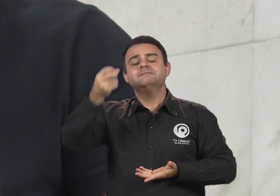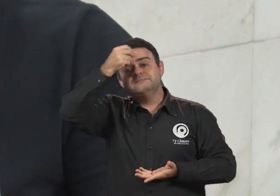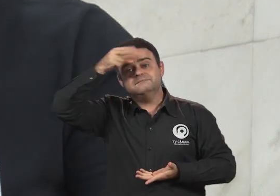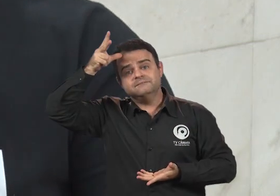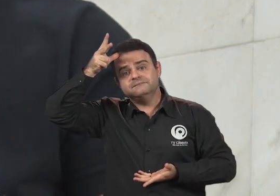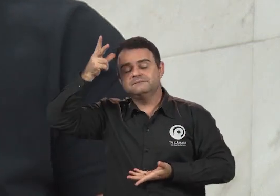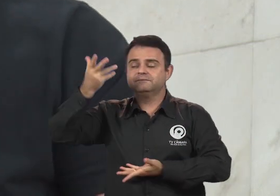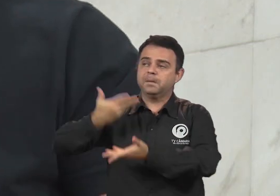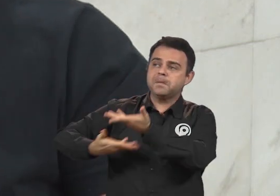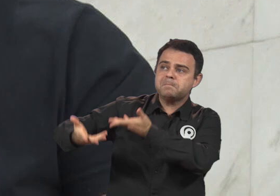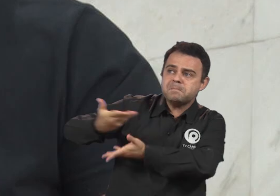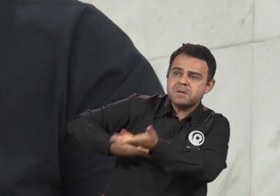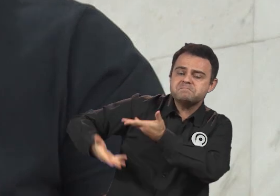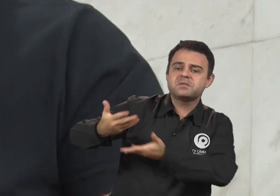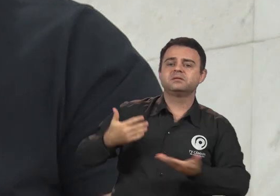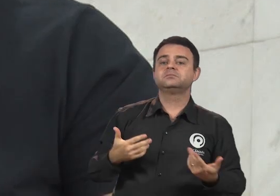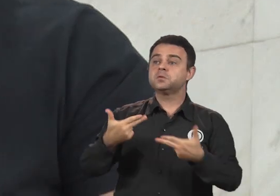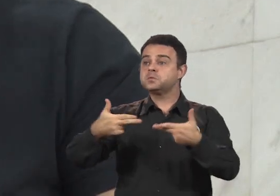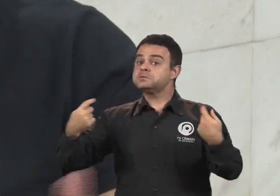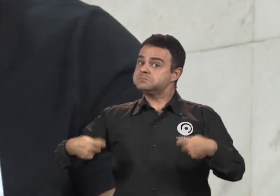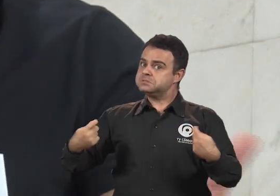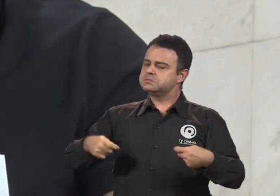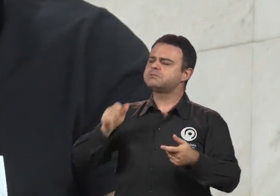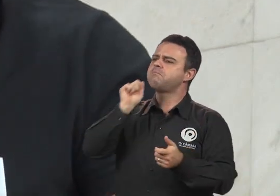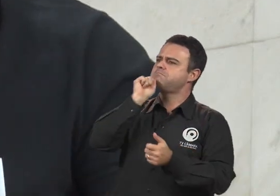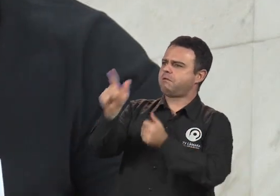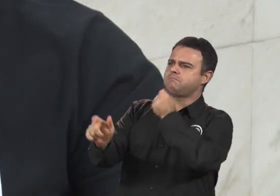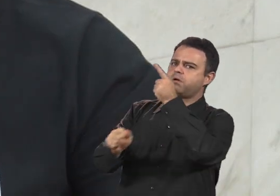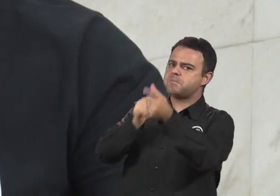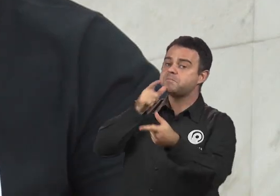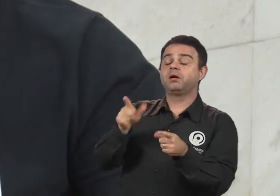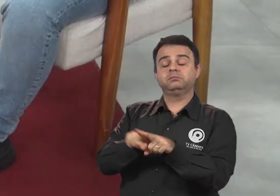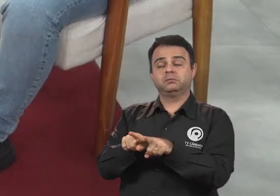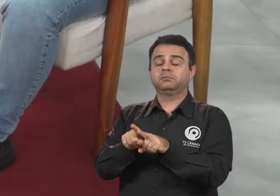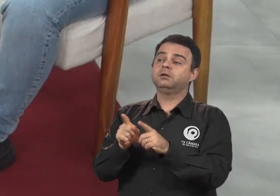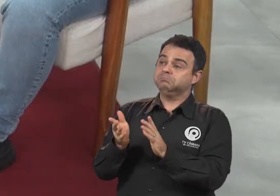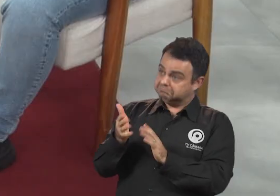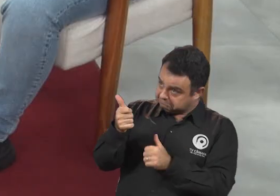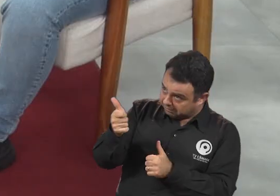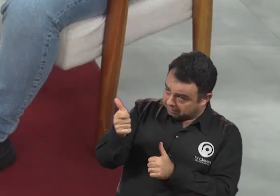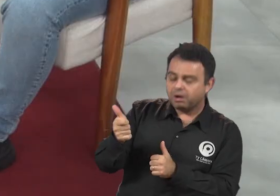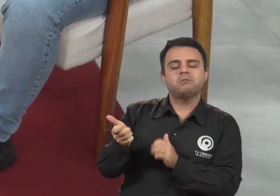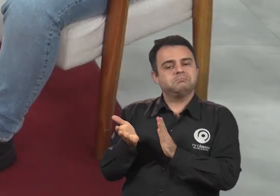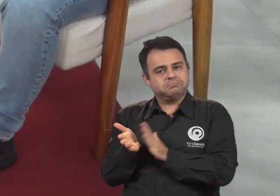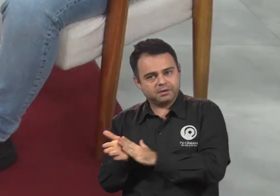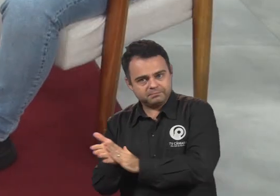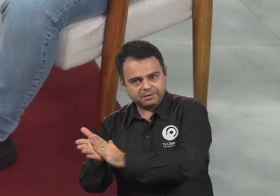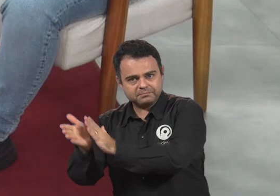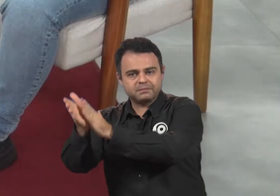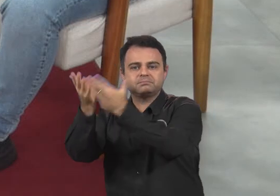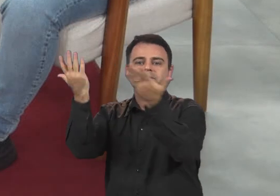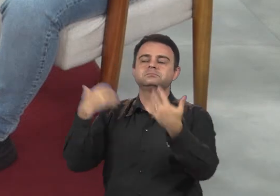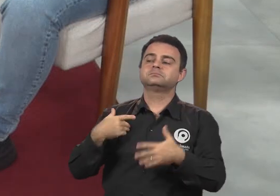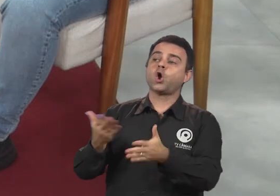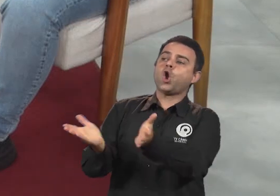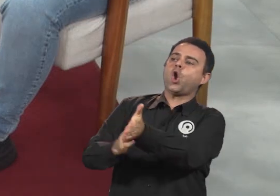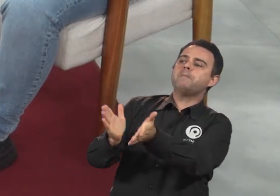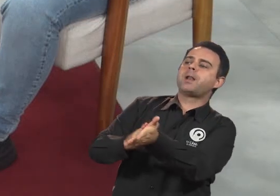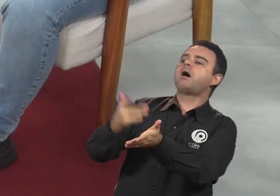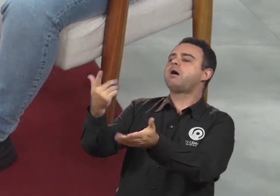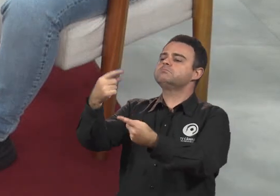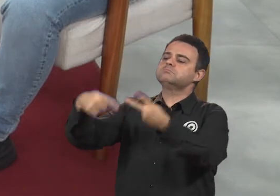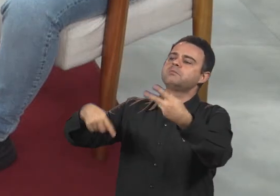prefeito, de criticar quando precisar criticar, de elogiar quando precisar elogiar, de cobrar quando precisar cobrar,